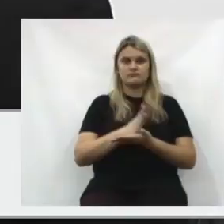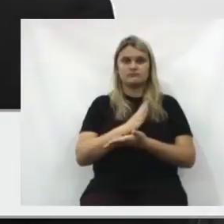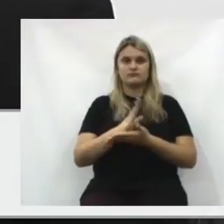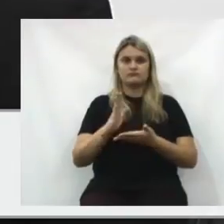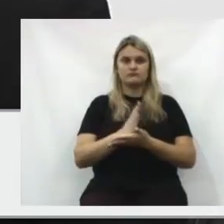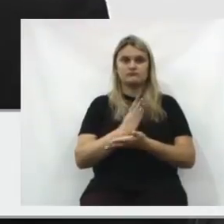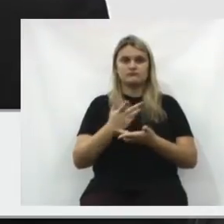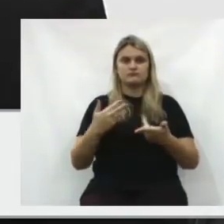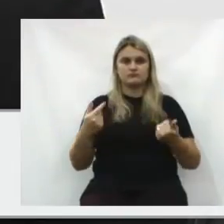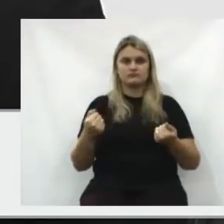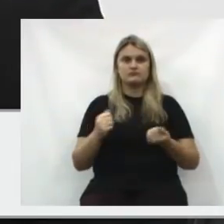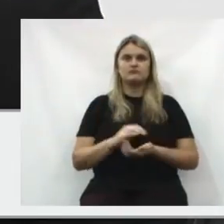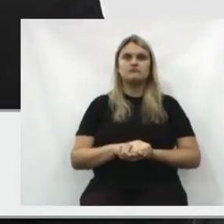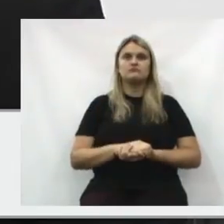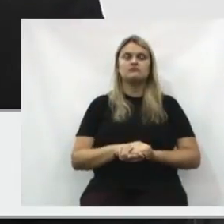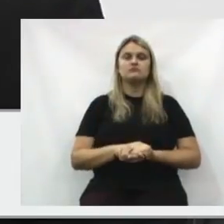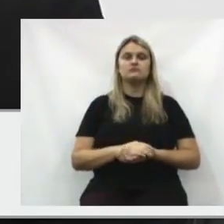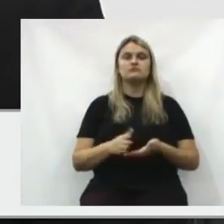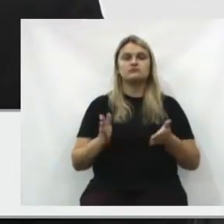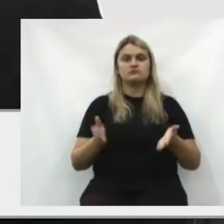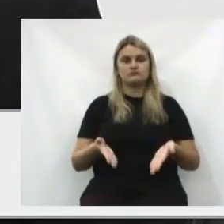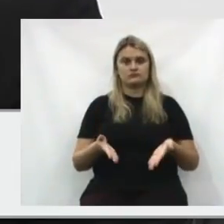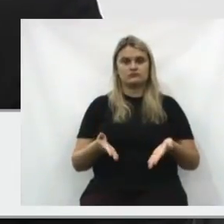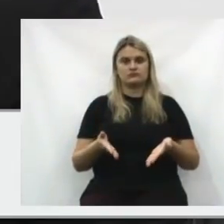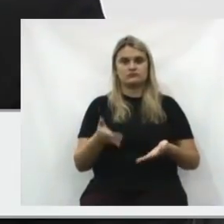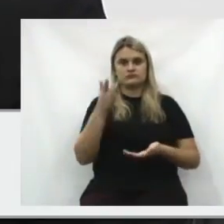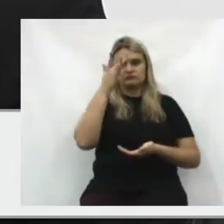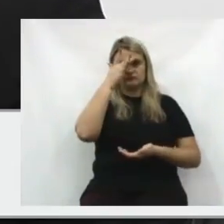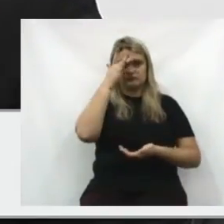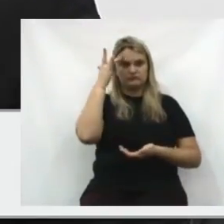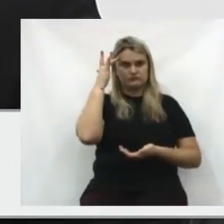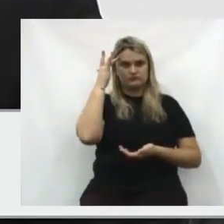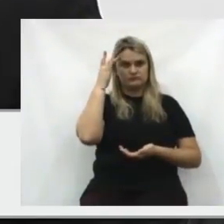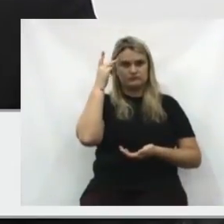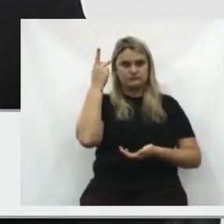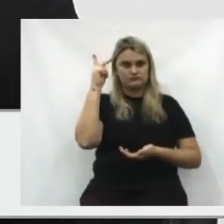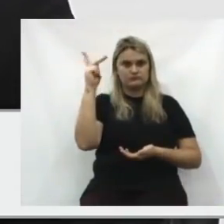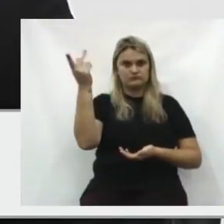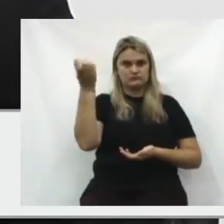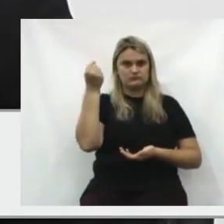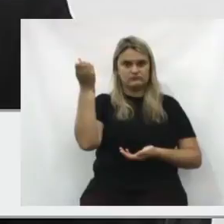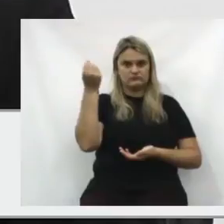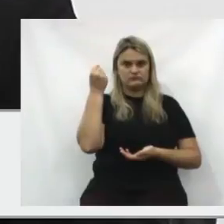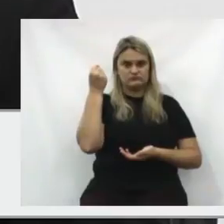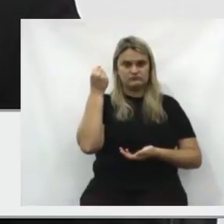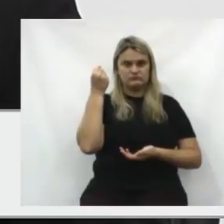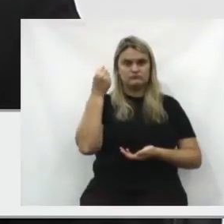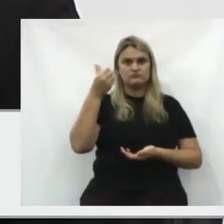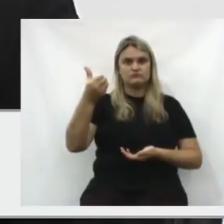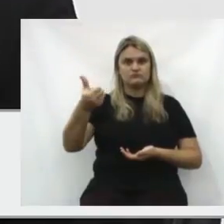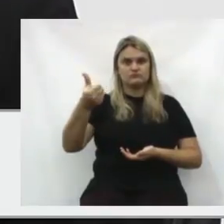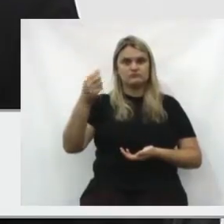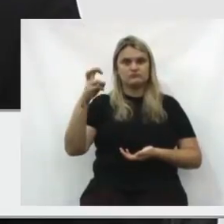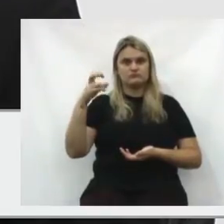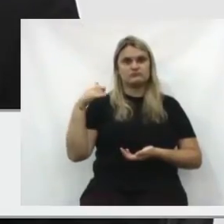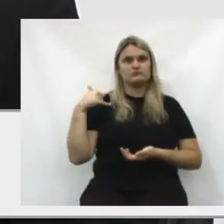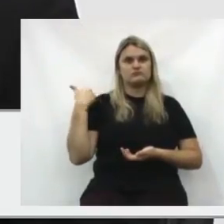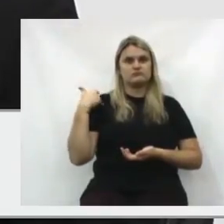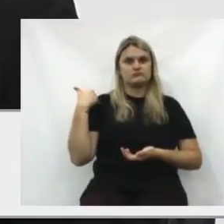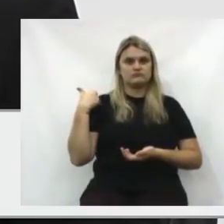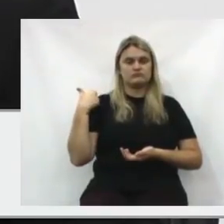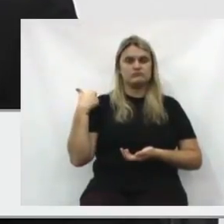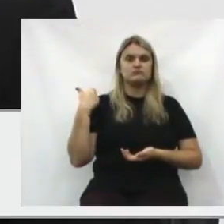só comentar alguns apontamentos, onde hoje uma pessoa para se aposentar